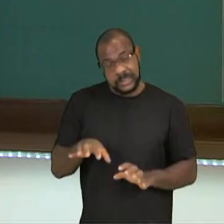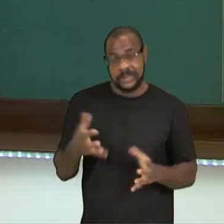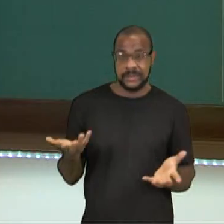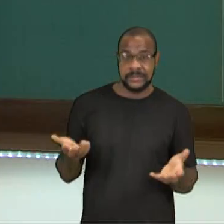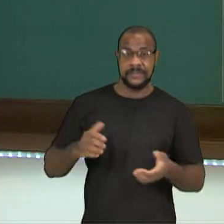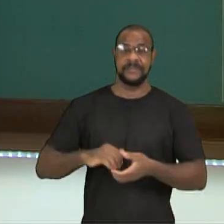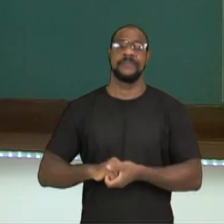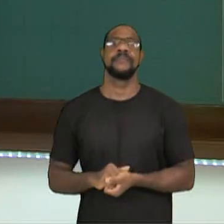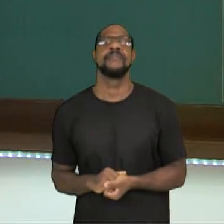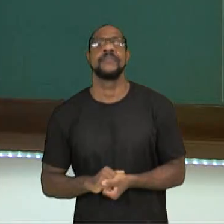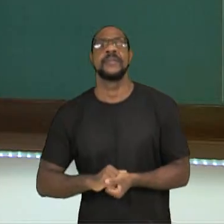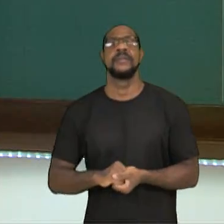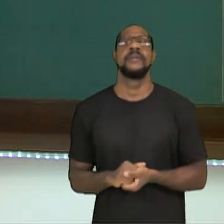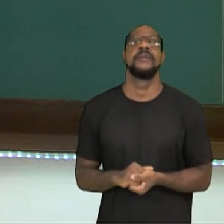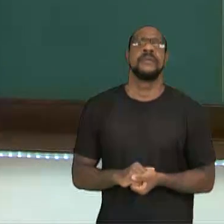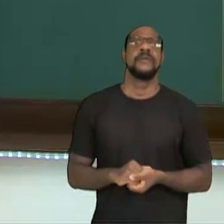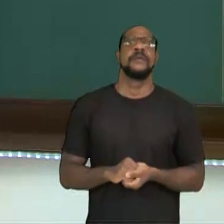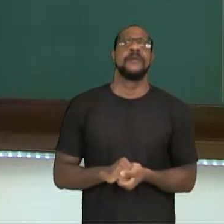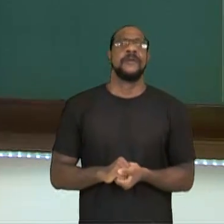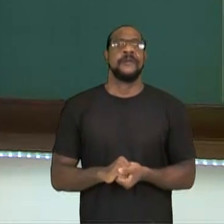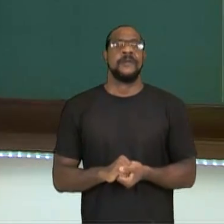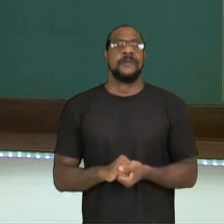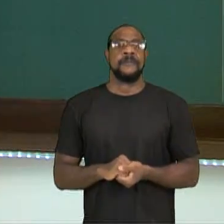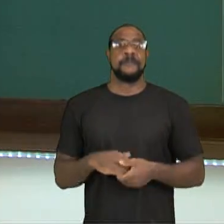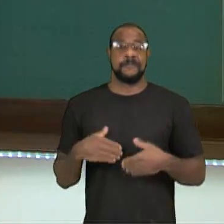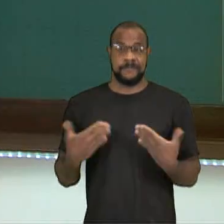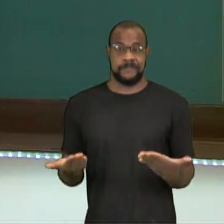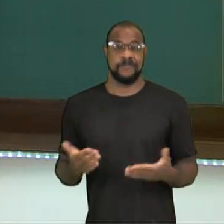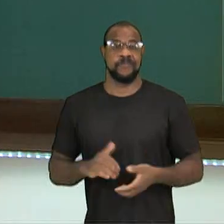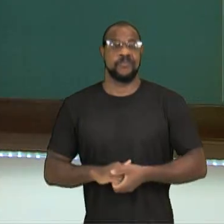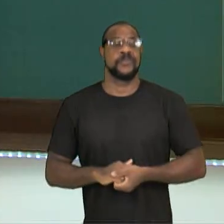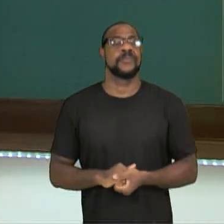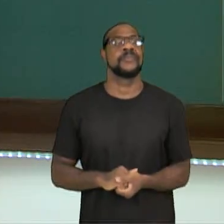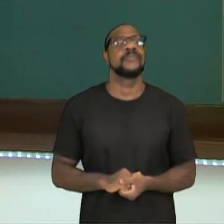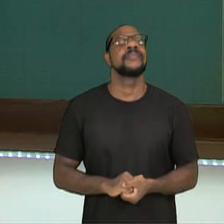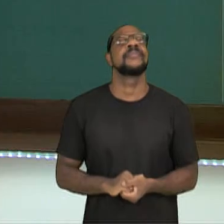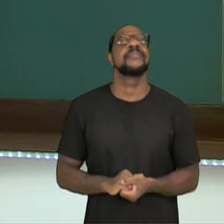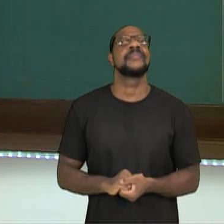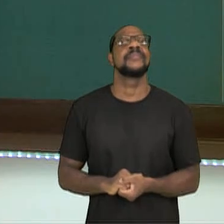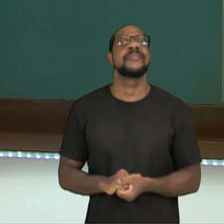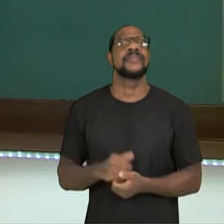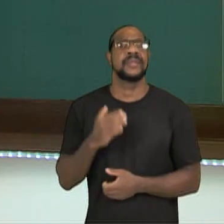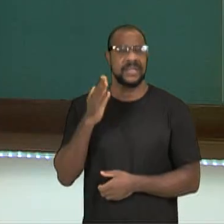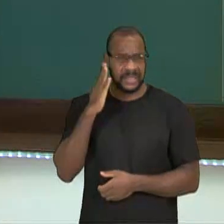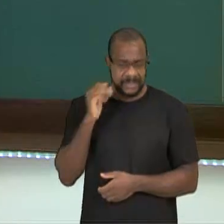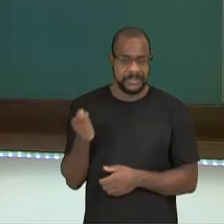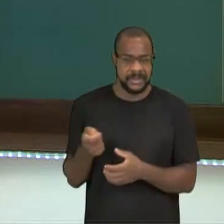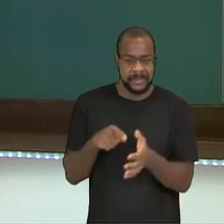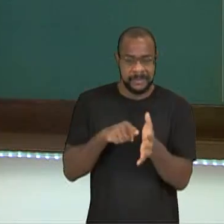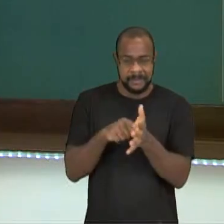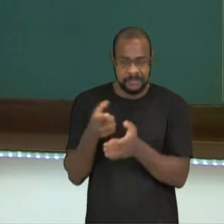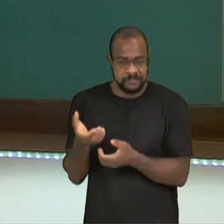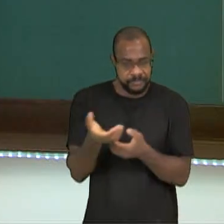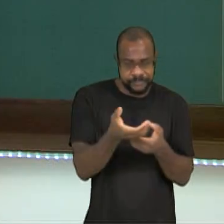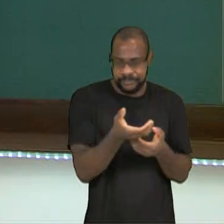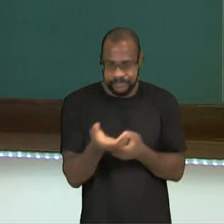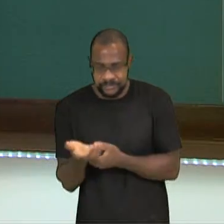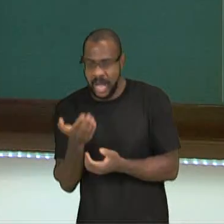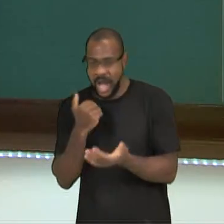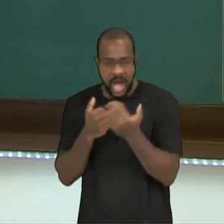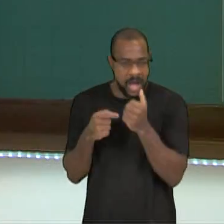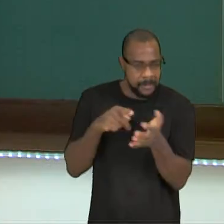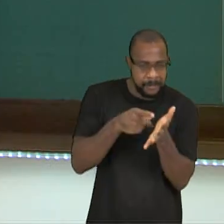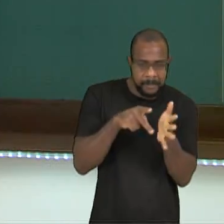terem sobrevivido ao próprio espaço deles. Ok? Sabiam caçar, pescar, né, disputavam alimento entre